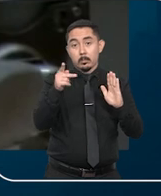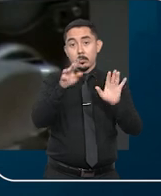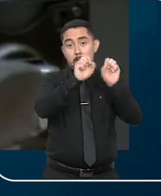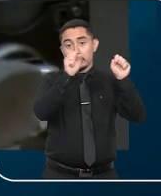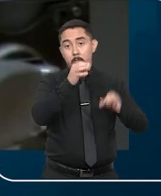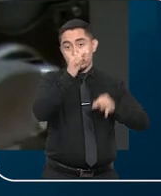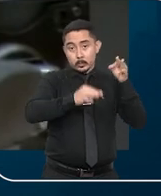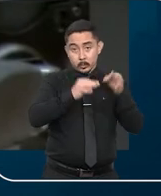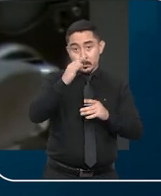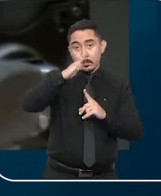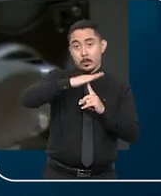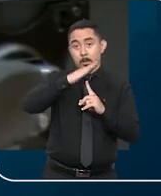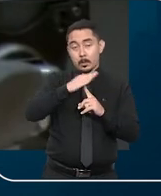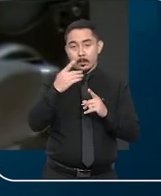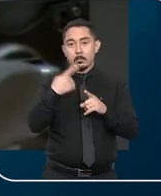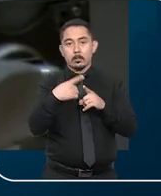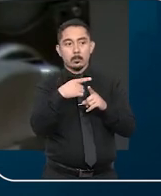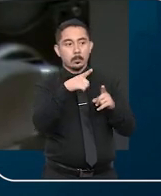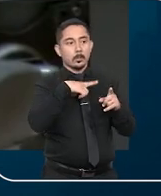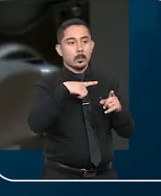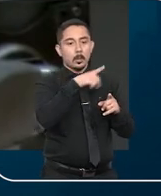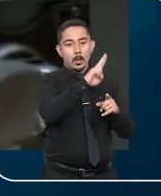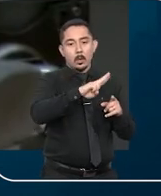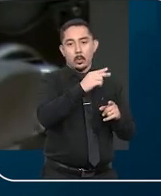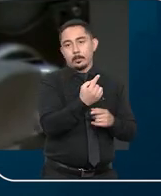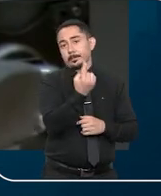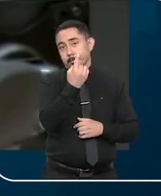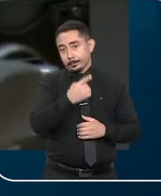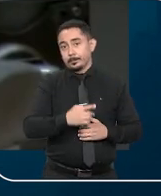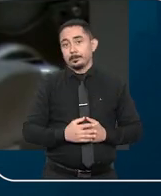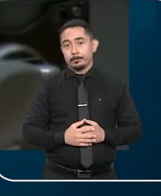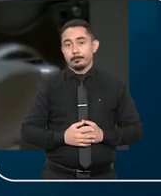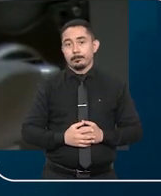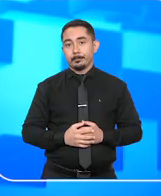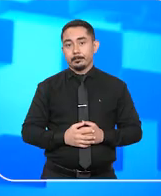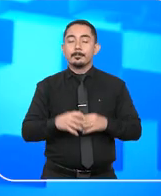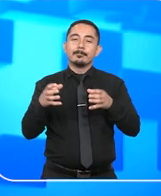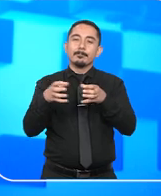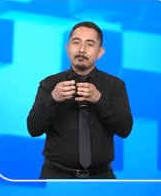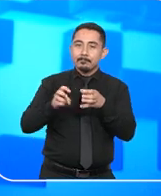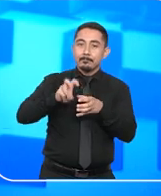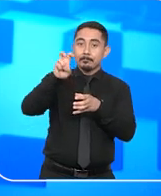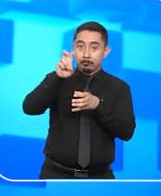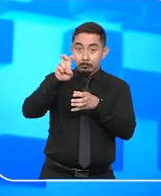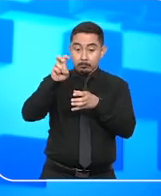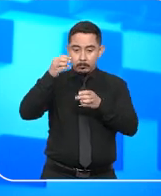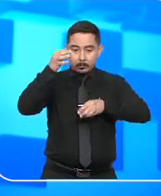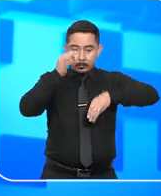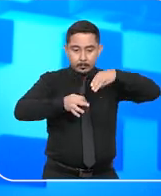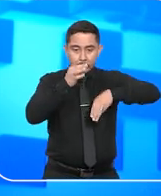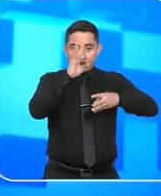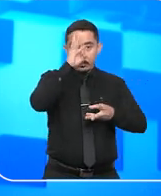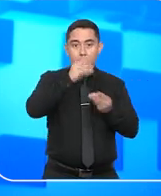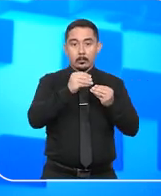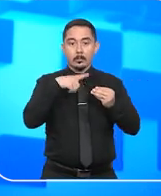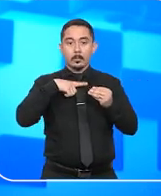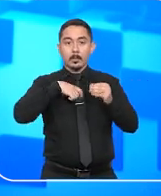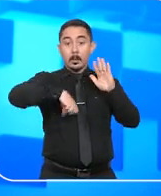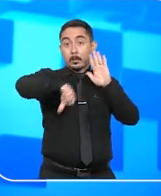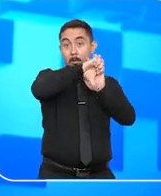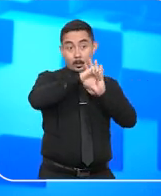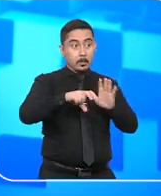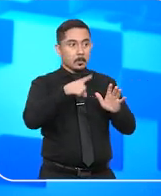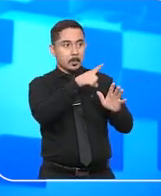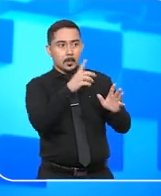Paraná, decorrente da ação ajuizada por um de seus usuários. Na quinta turma, os ministros concluíram